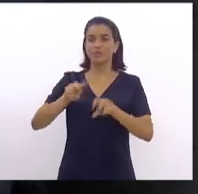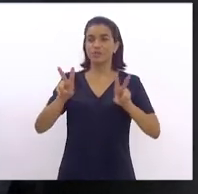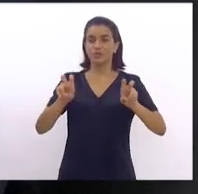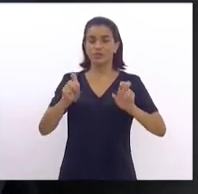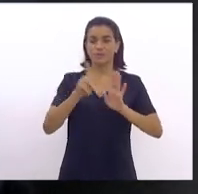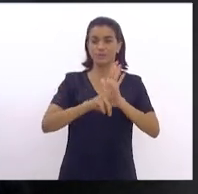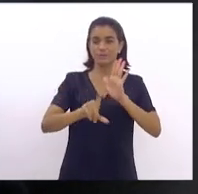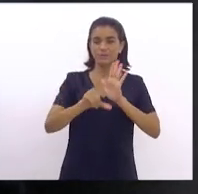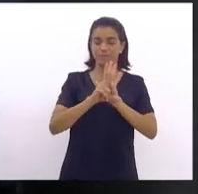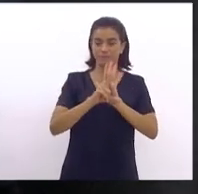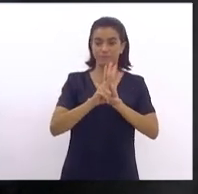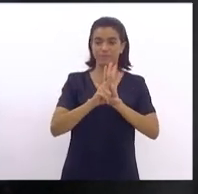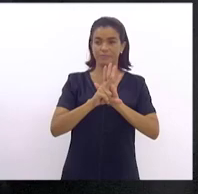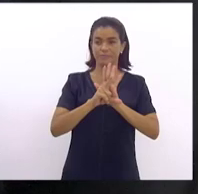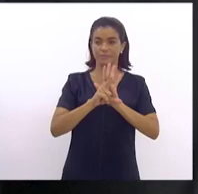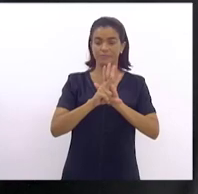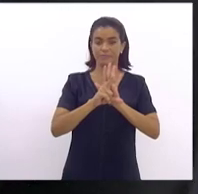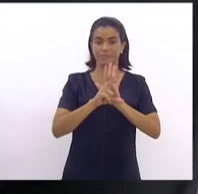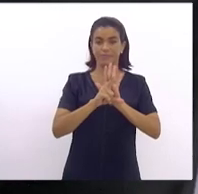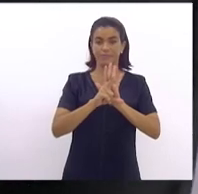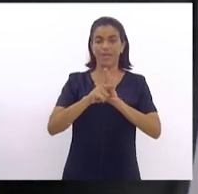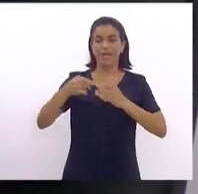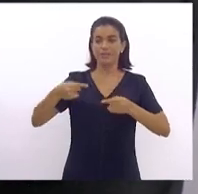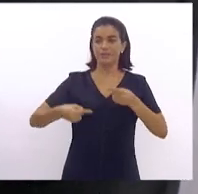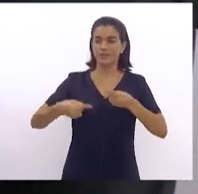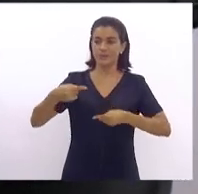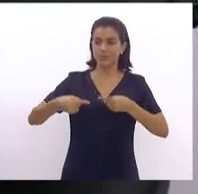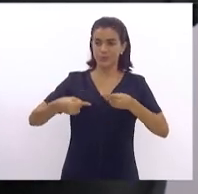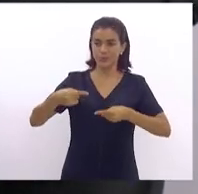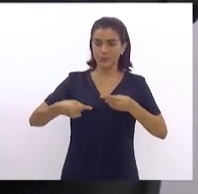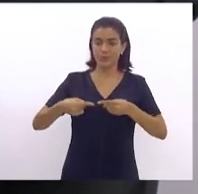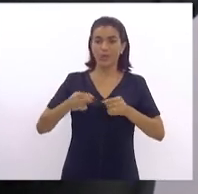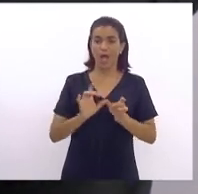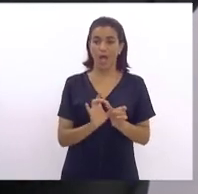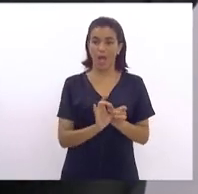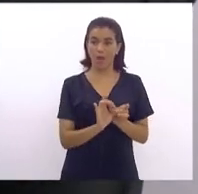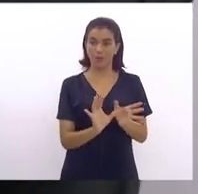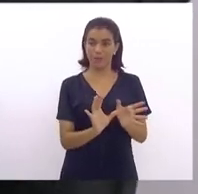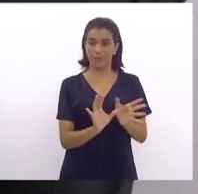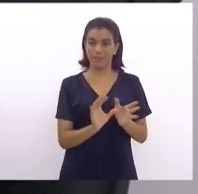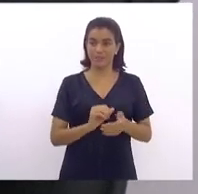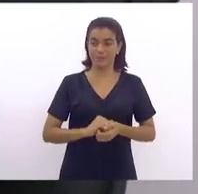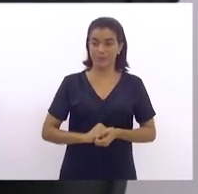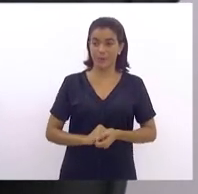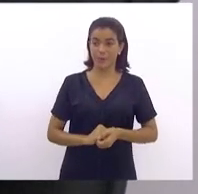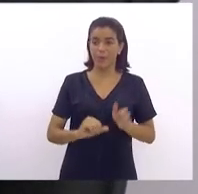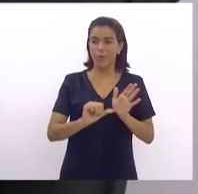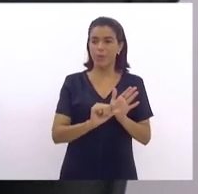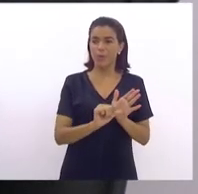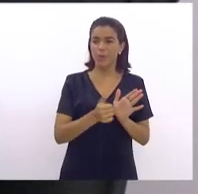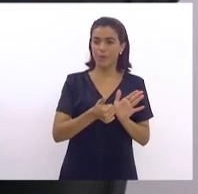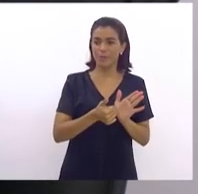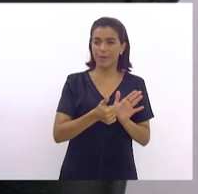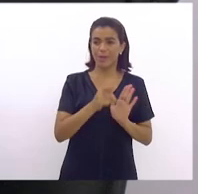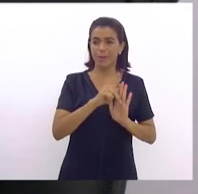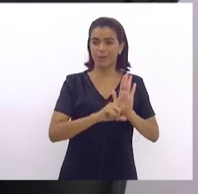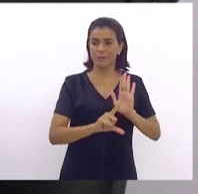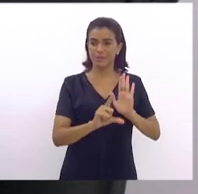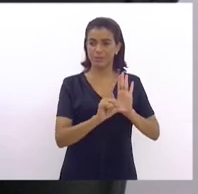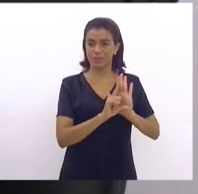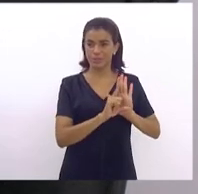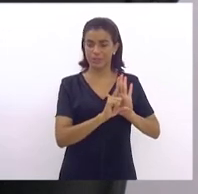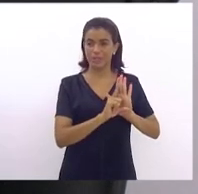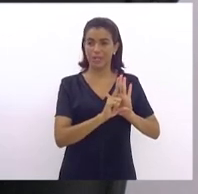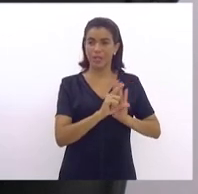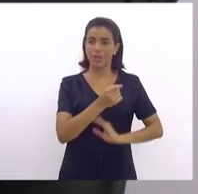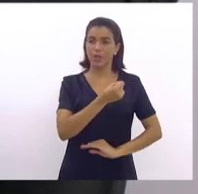projetos relacionados àquela discussão sobre autorizativos. O primeiro deles é um PL, é o